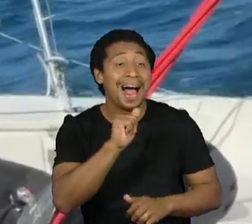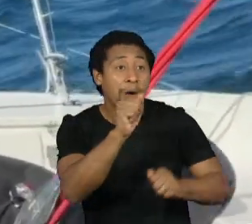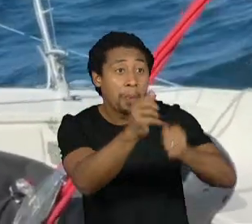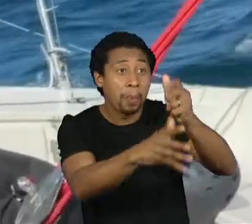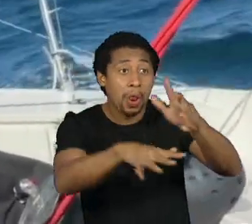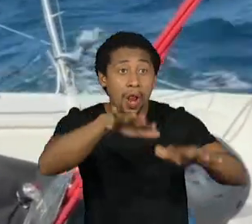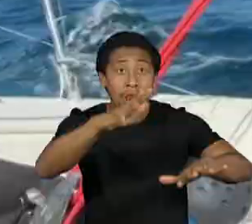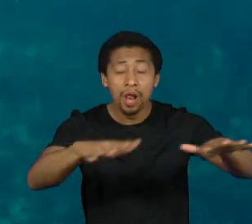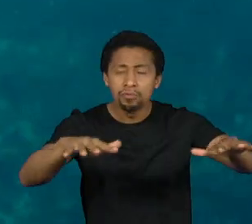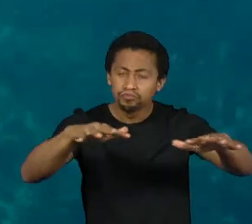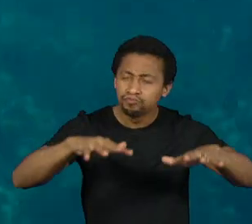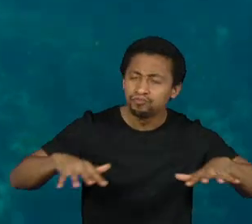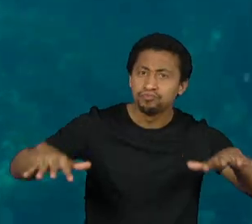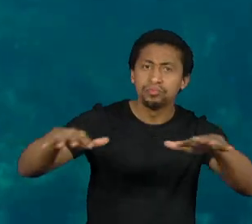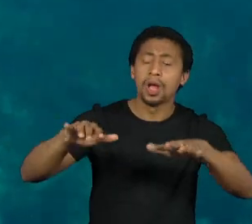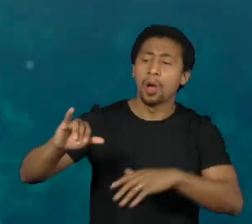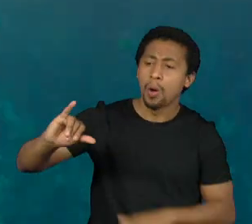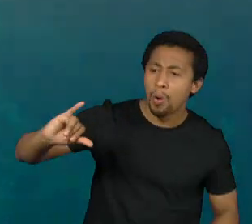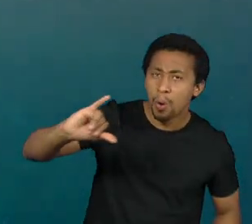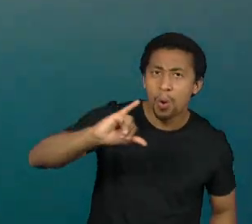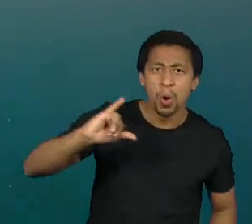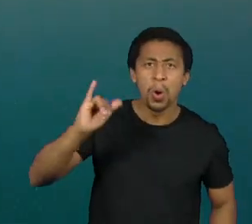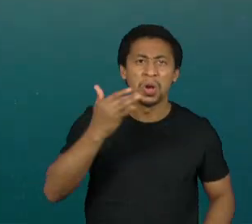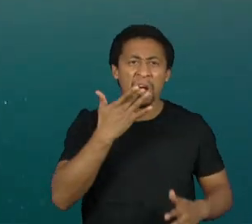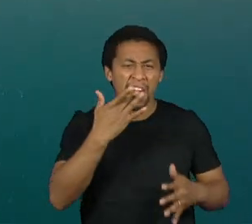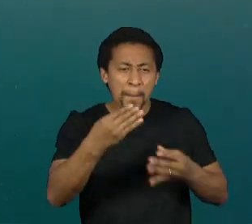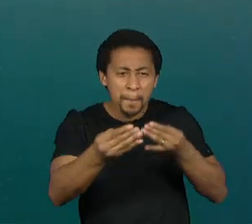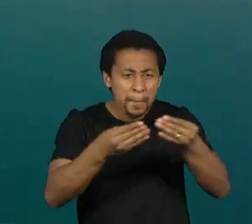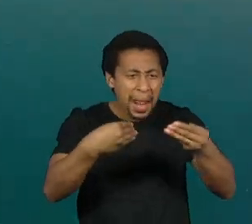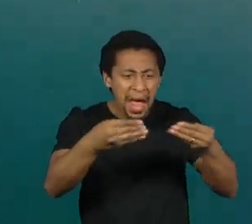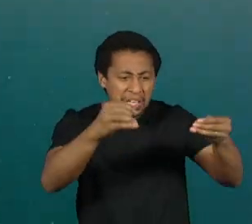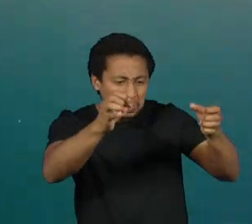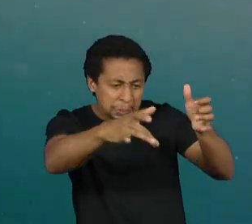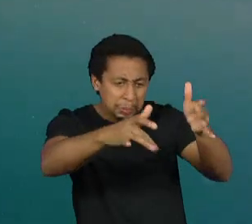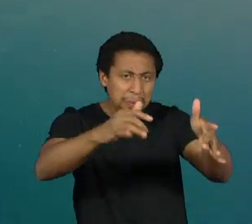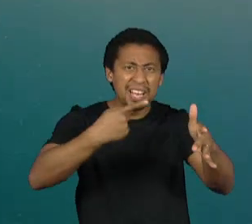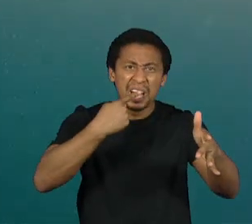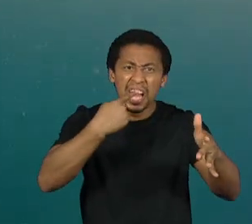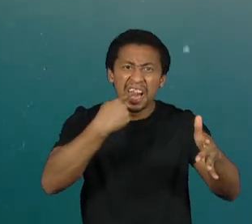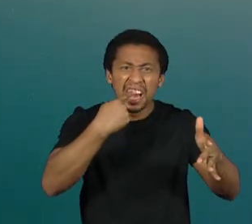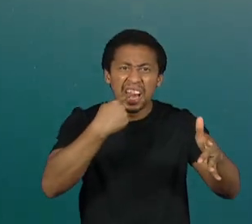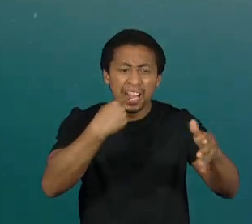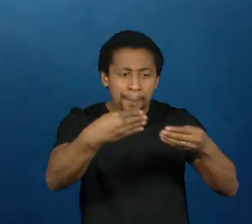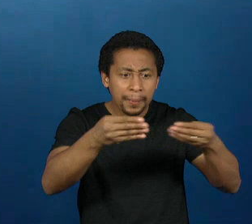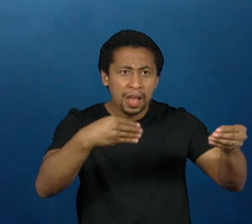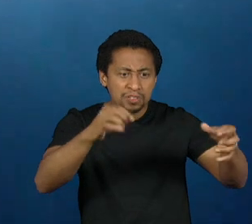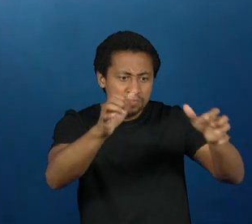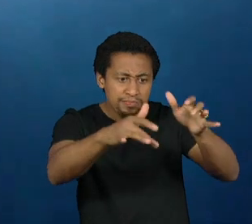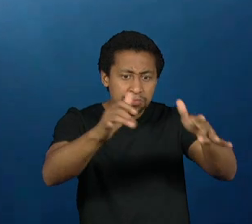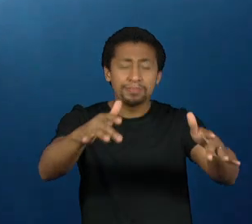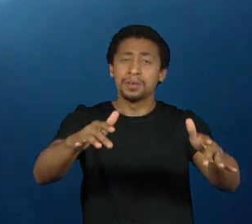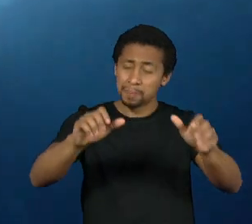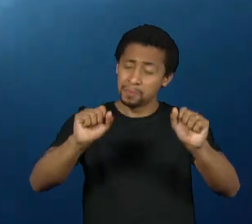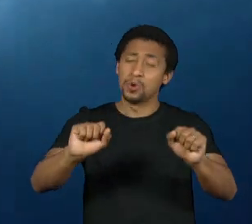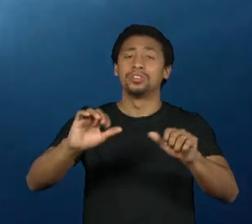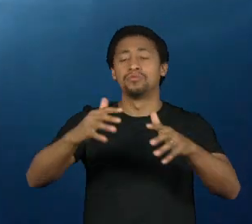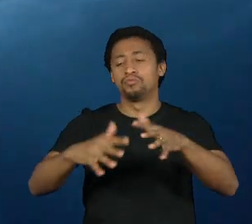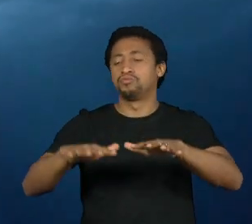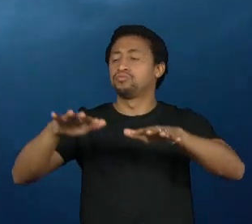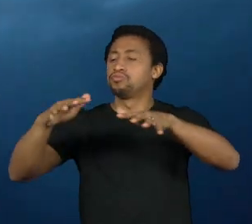e o que cai de óleo, o que cai de plástico, e aqui pode chegar em qualquer lugar do planeta.